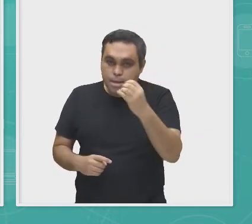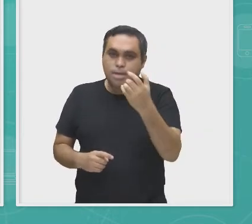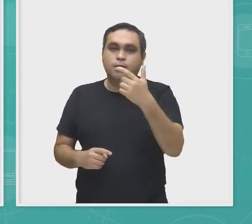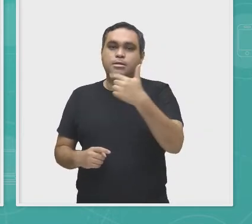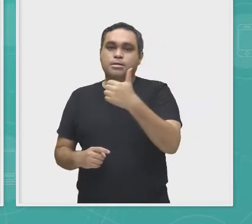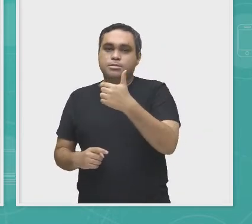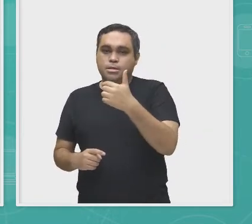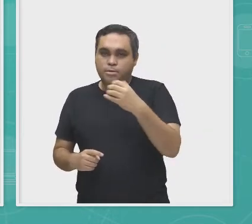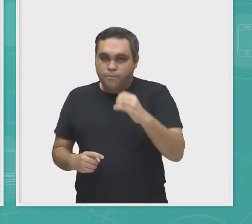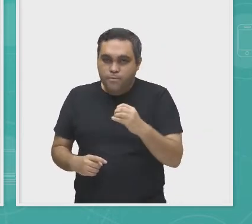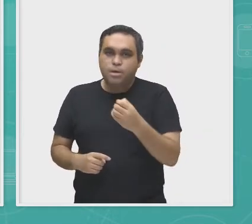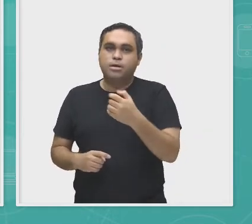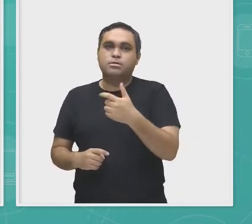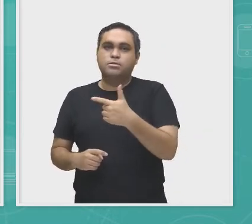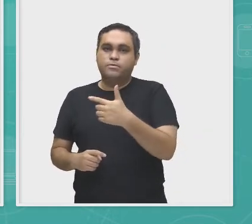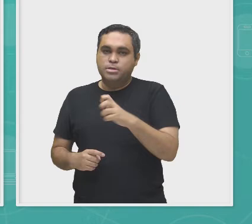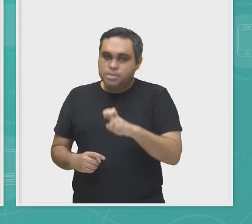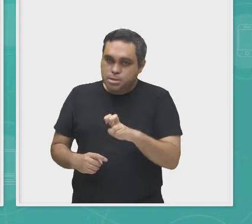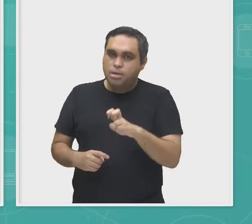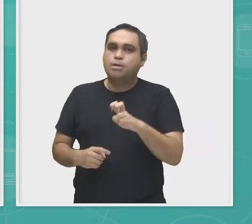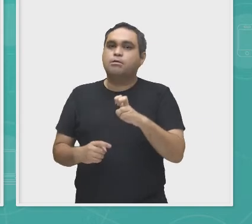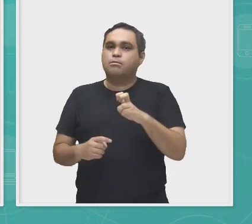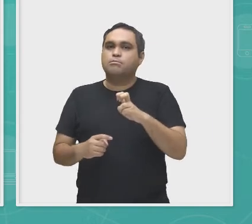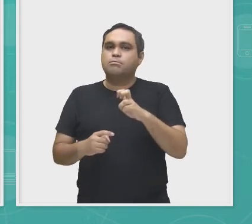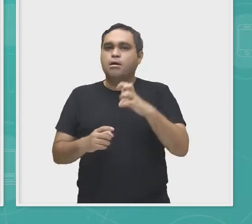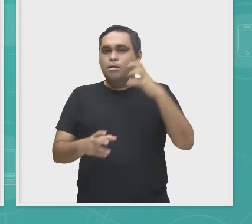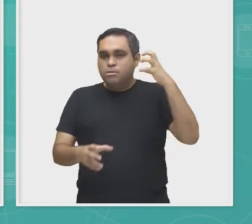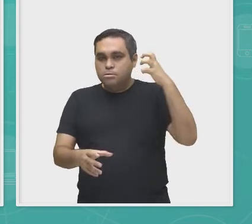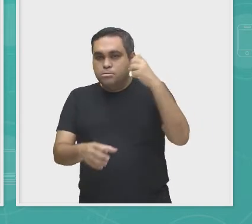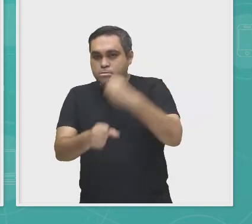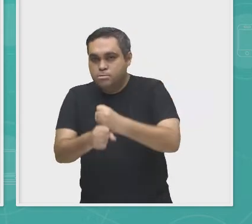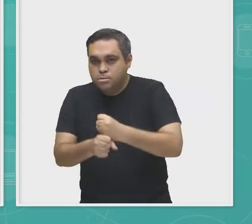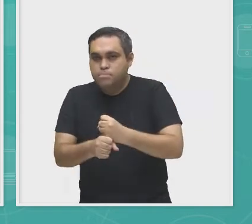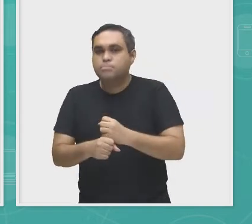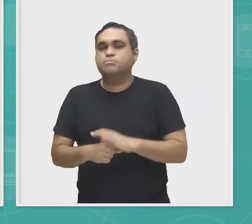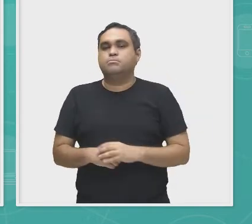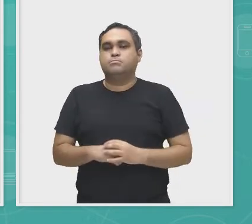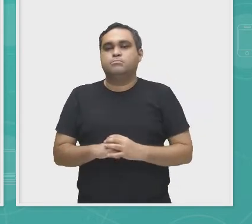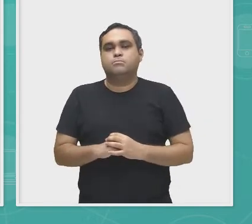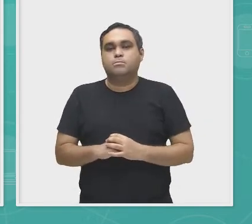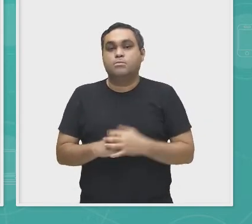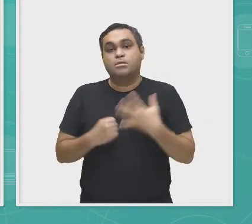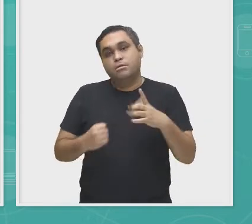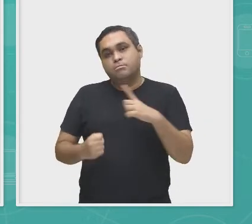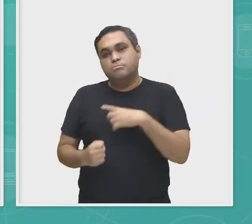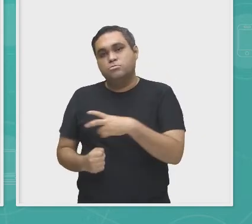soma. Então, eu vou ter 5, né? Eu tenho 2.